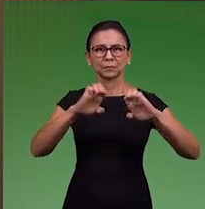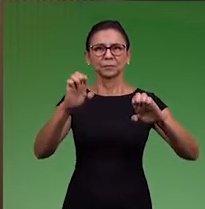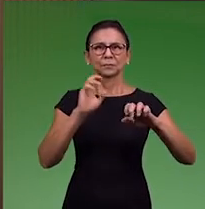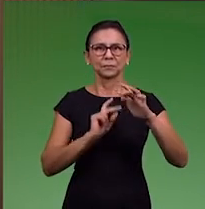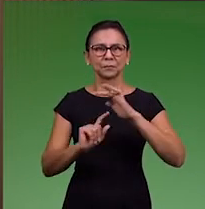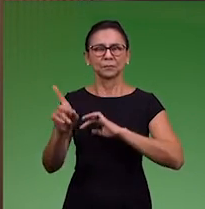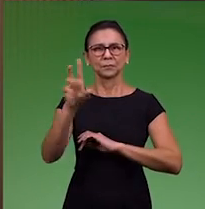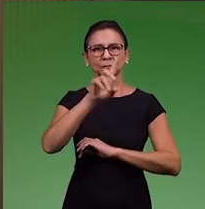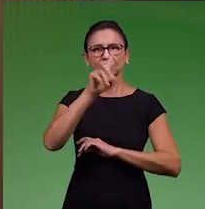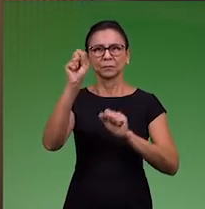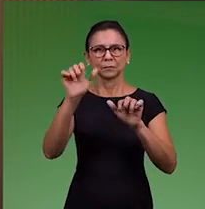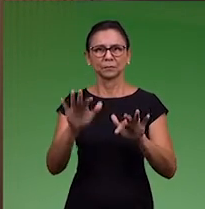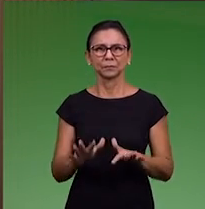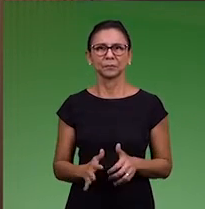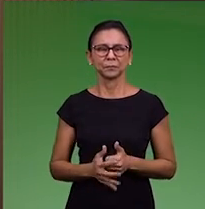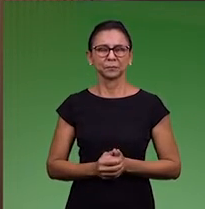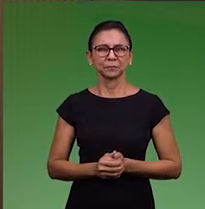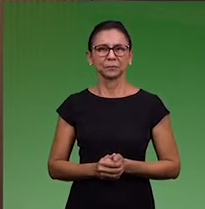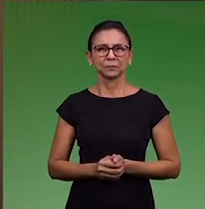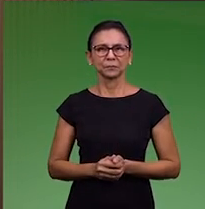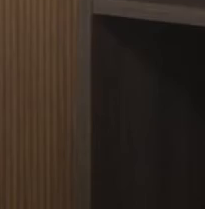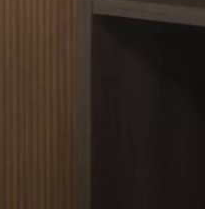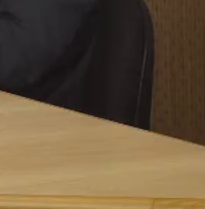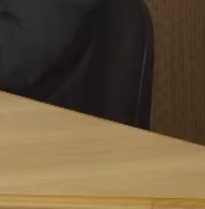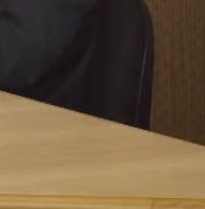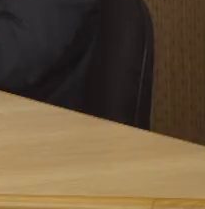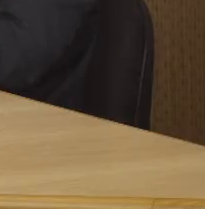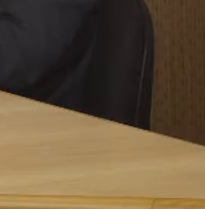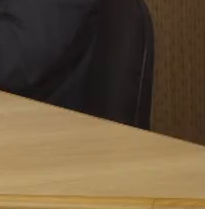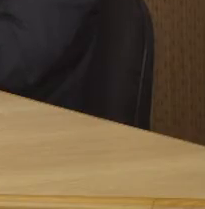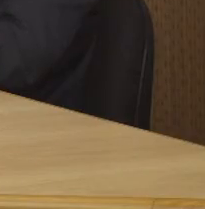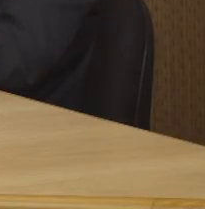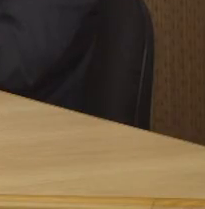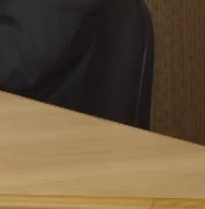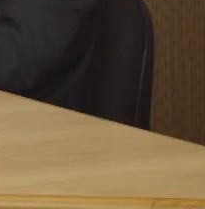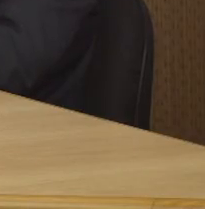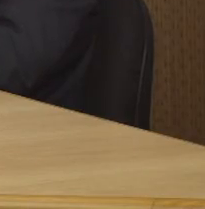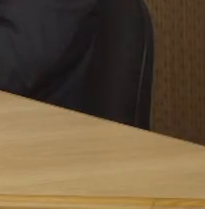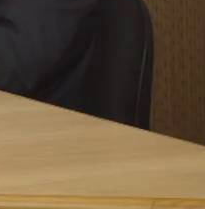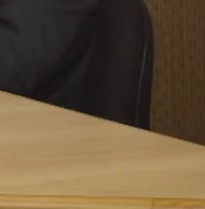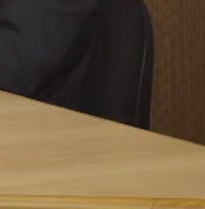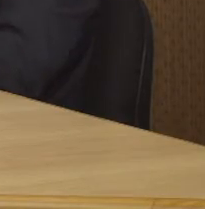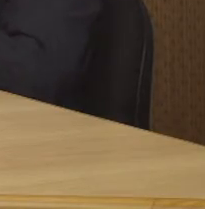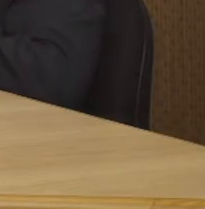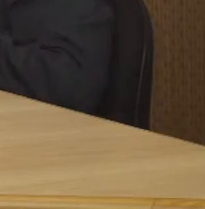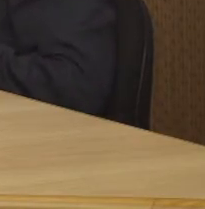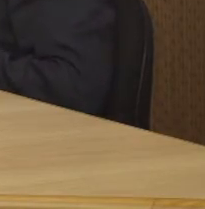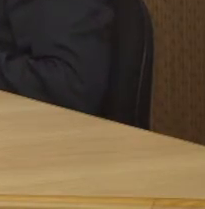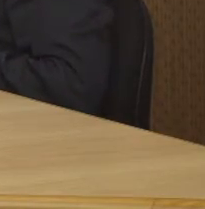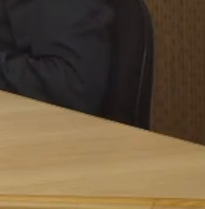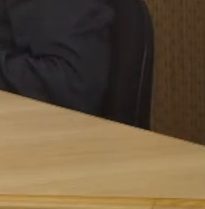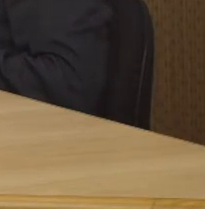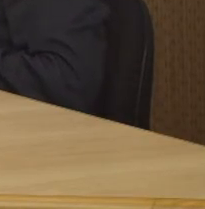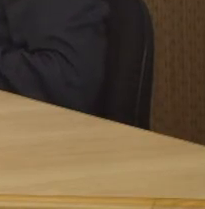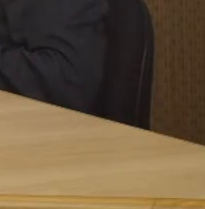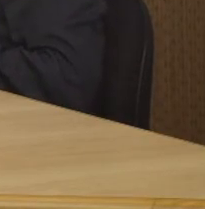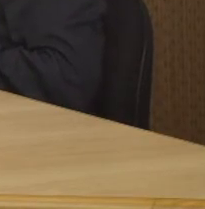Evangelho Eterno. Deus abençoe. Você acabou de assistir na TV Web Manaim